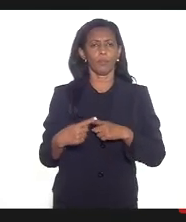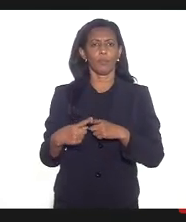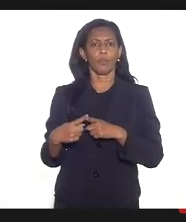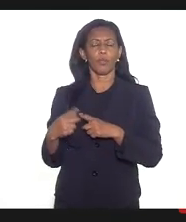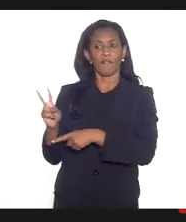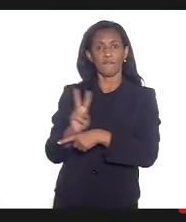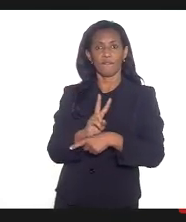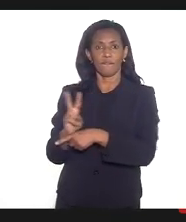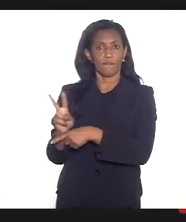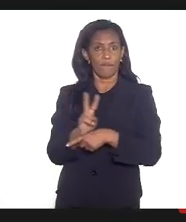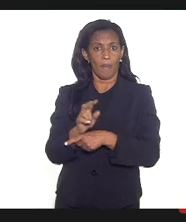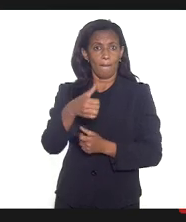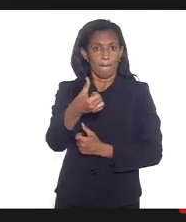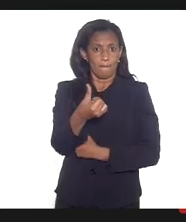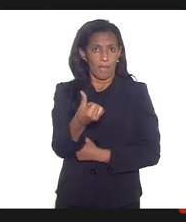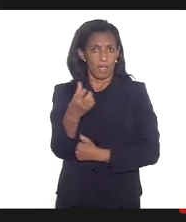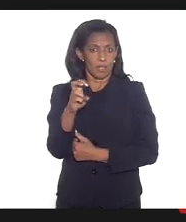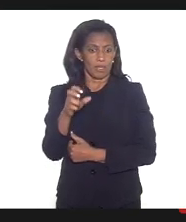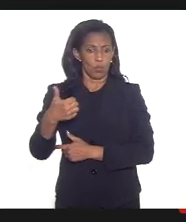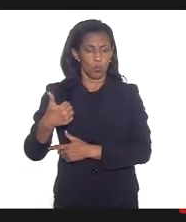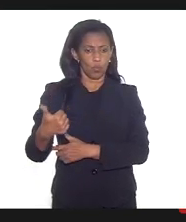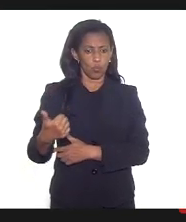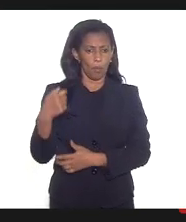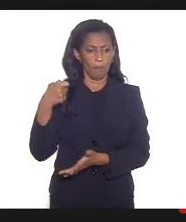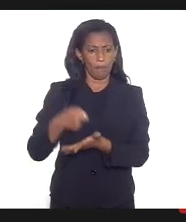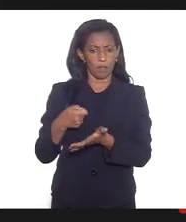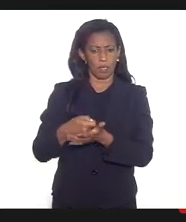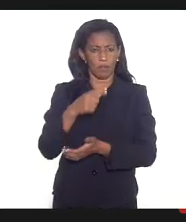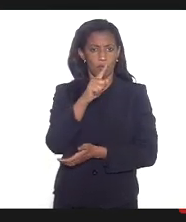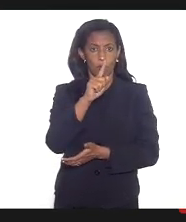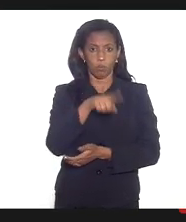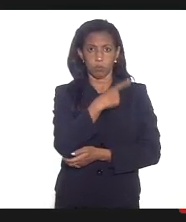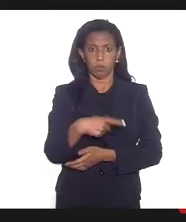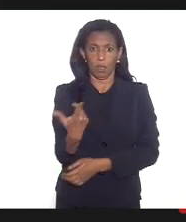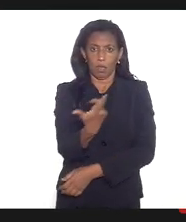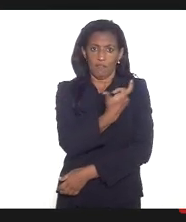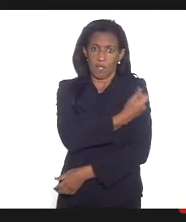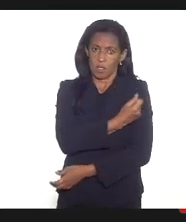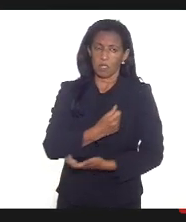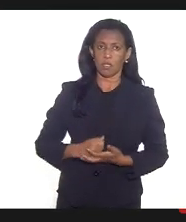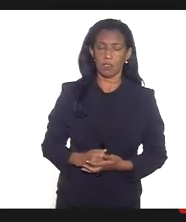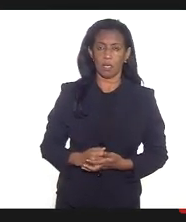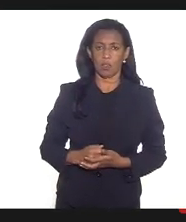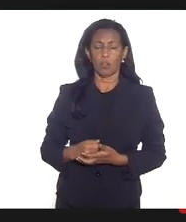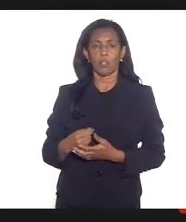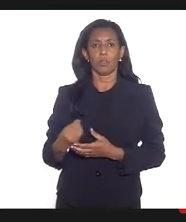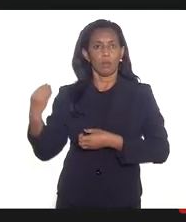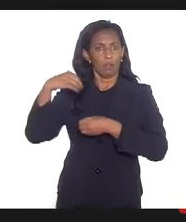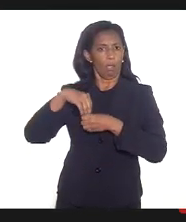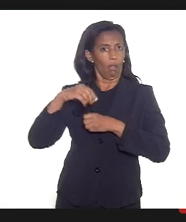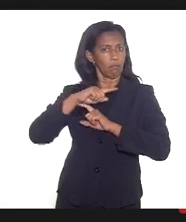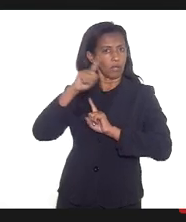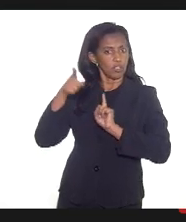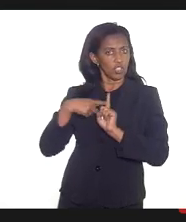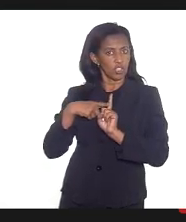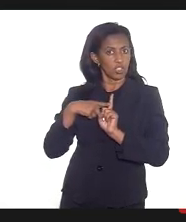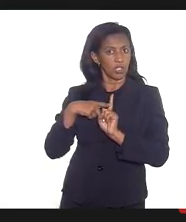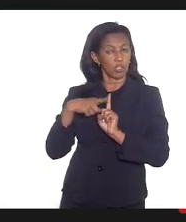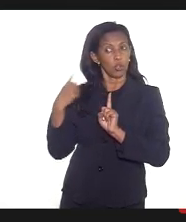vigente que a 651 Manteve a suspensão da vacinação nas gestantes